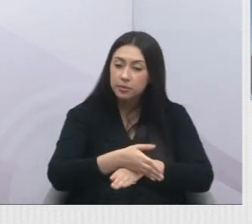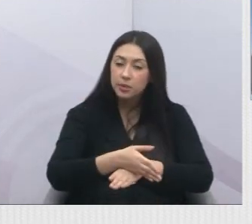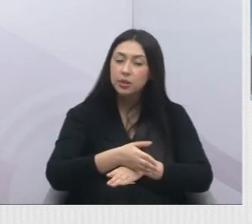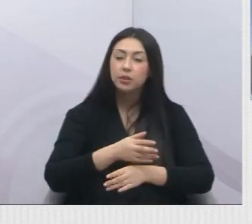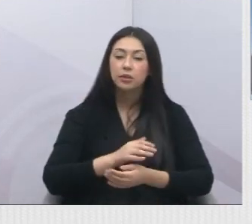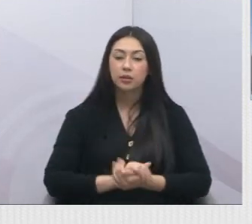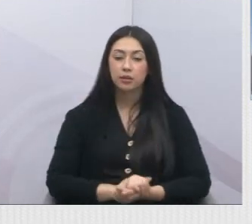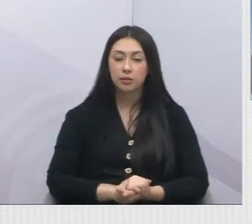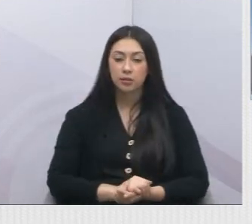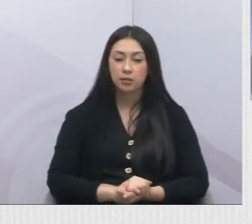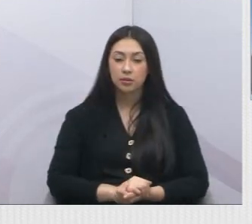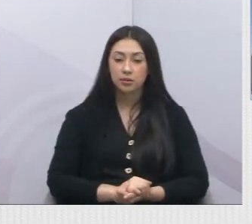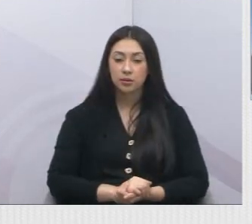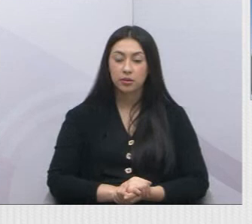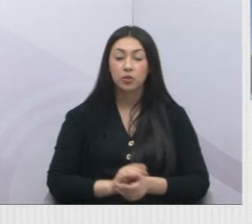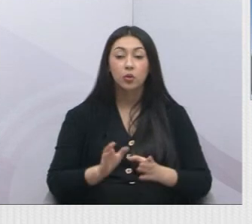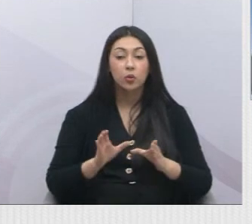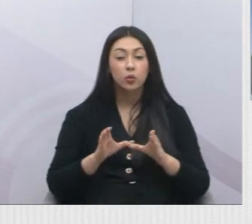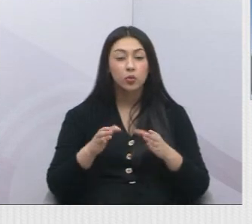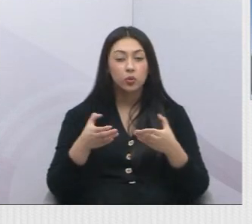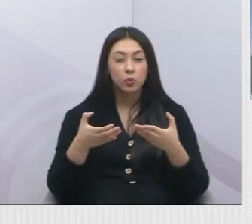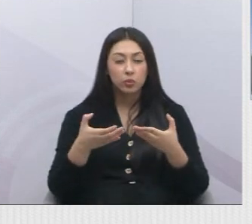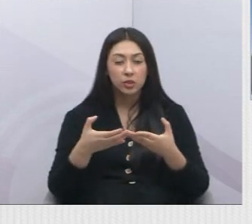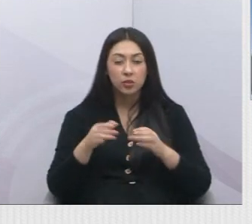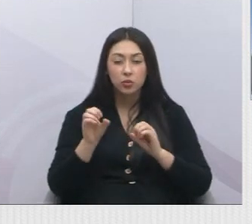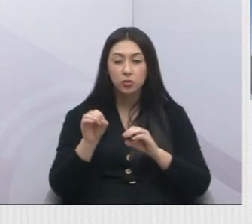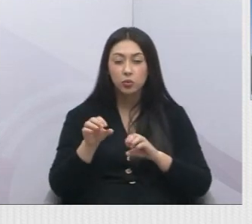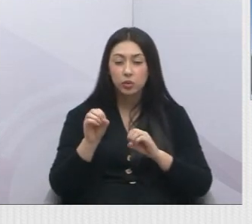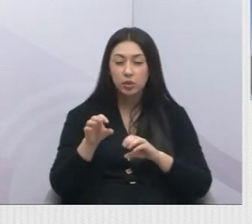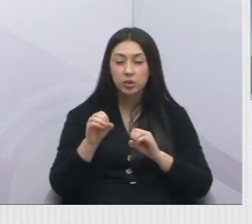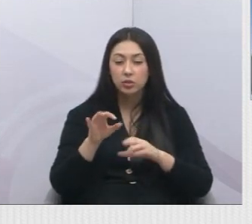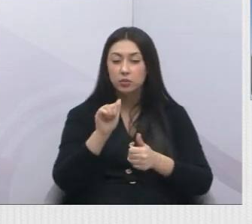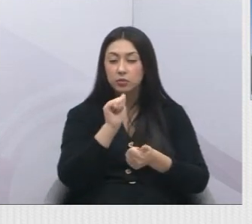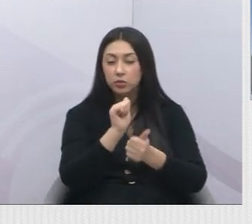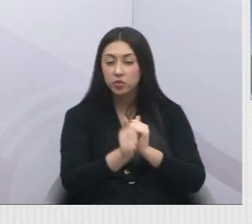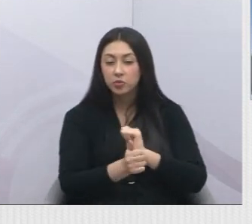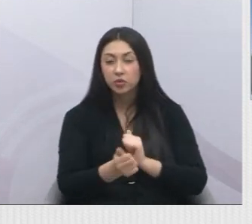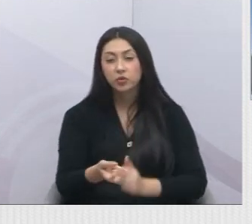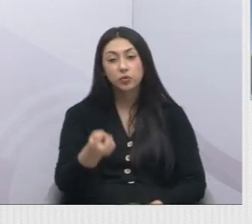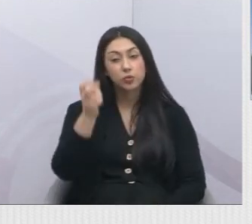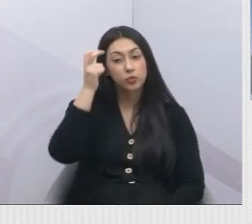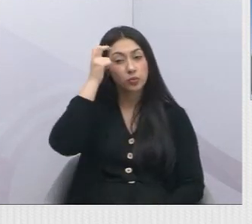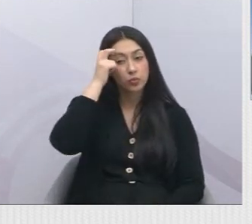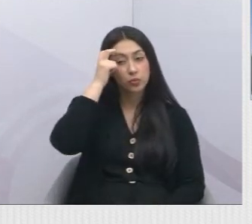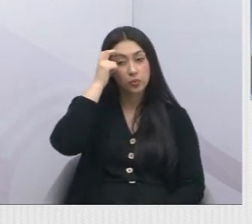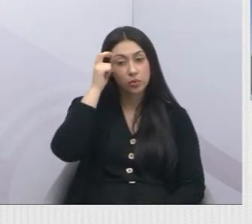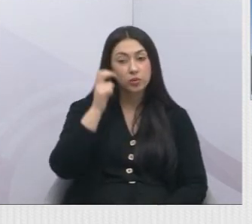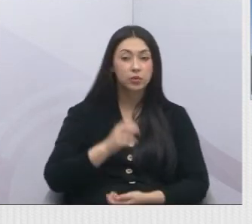pública, a nossa Comissão de Educação, Esporte e Cultura